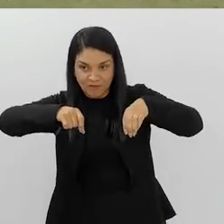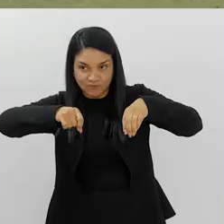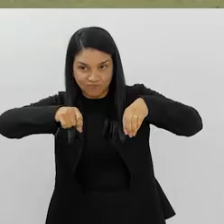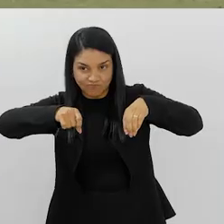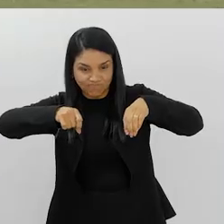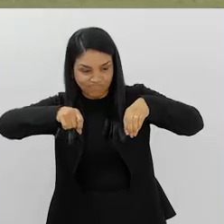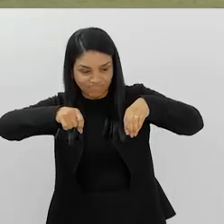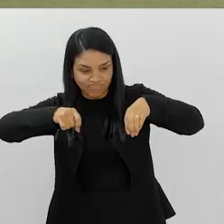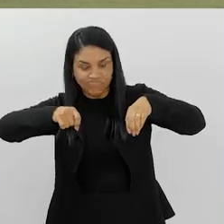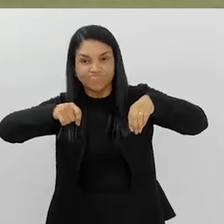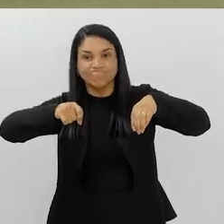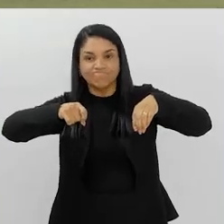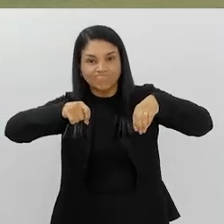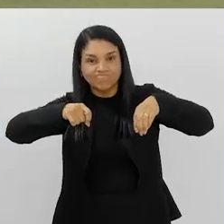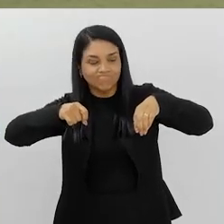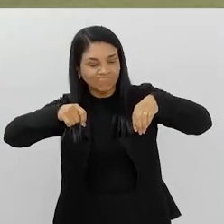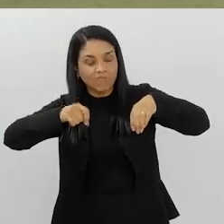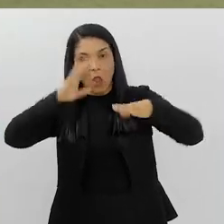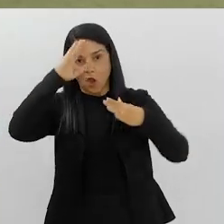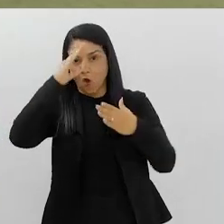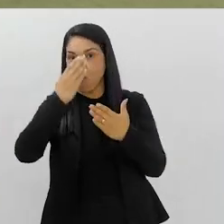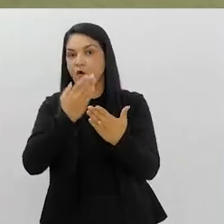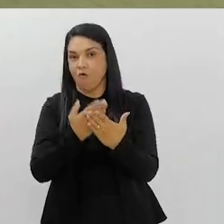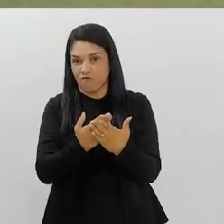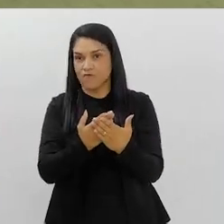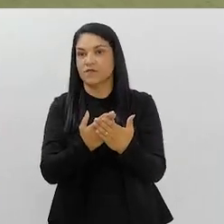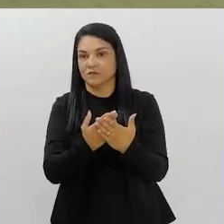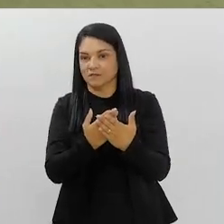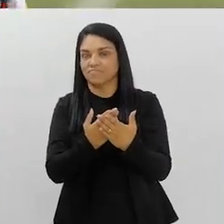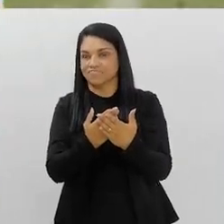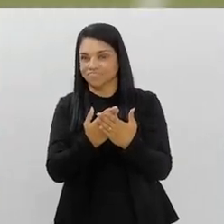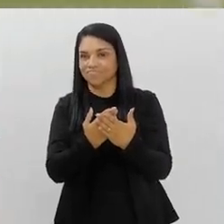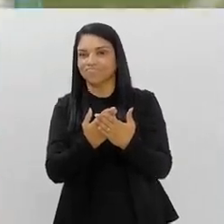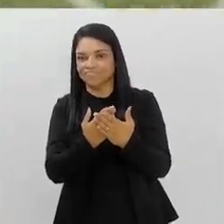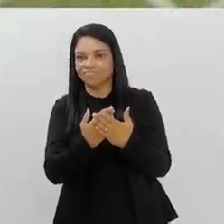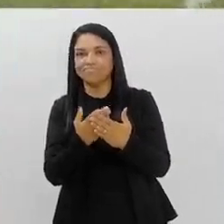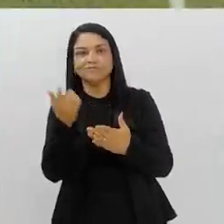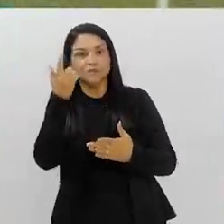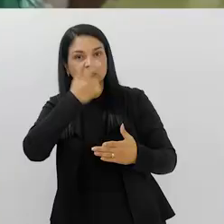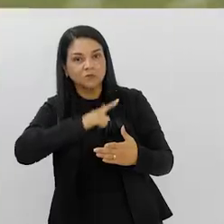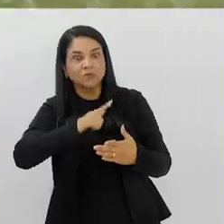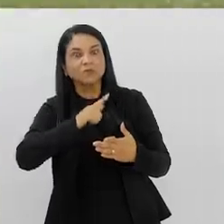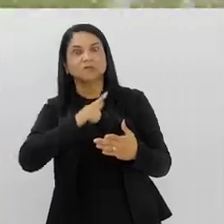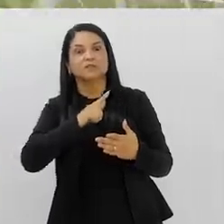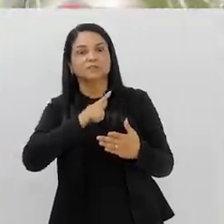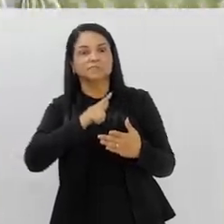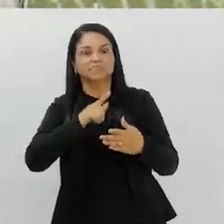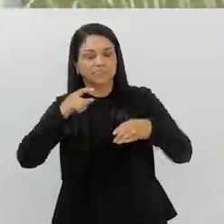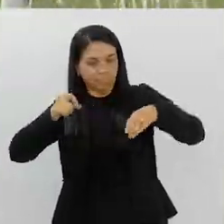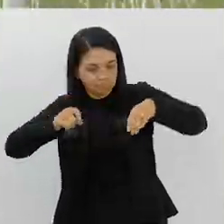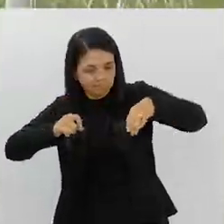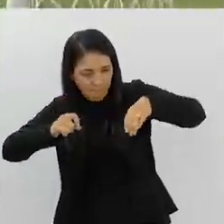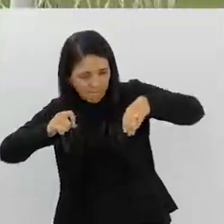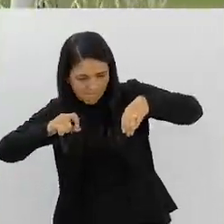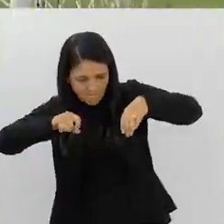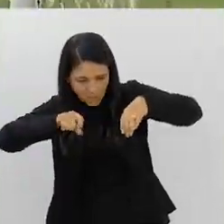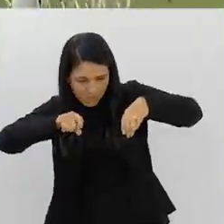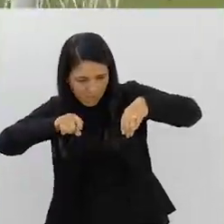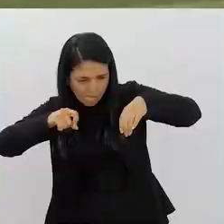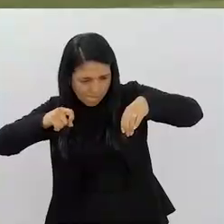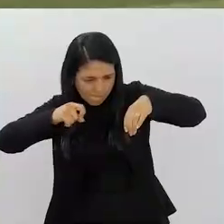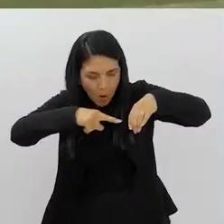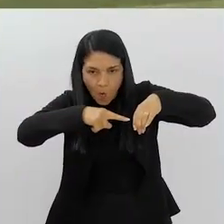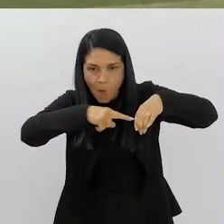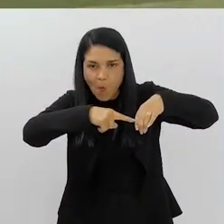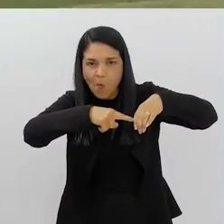é o trabalho, é a repetição, é a confiança, né, que eu faço com meus atletas, né, definir o campo convicto, bater firme convicto que vai fazer o